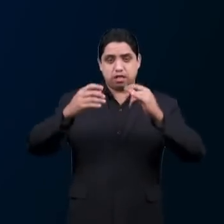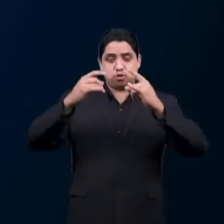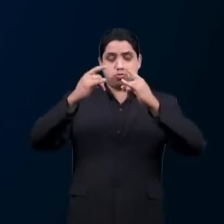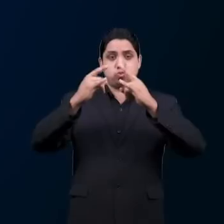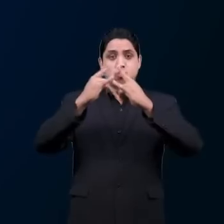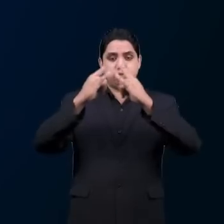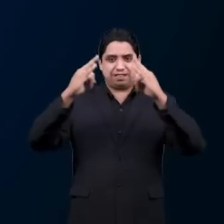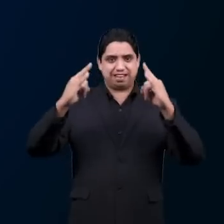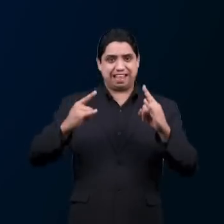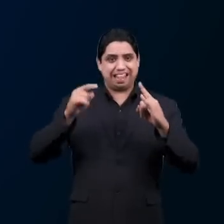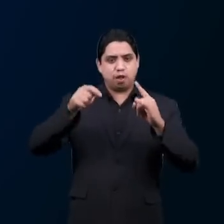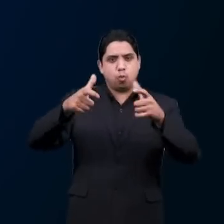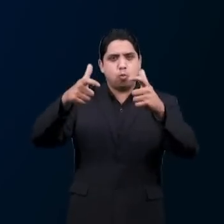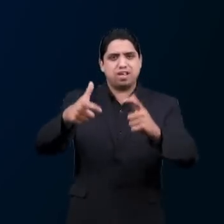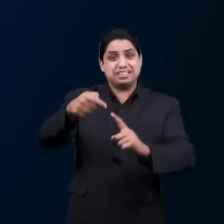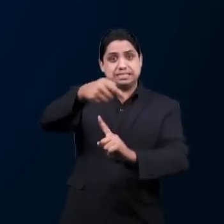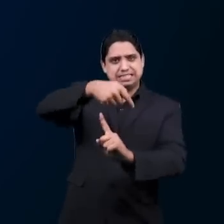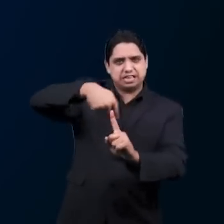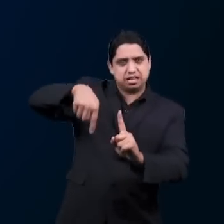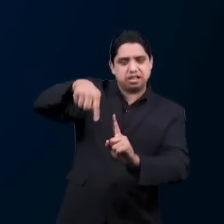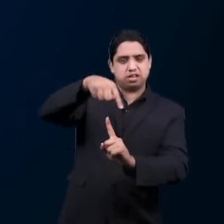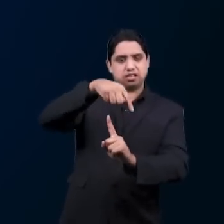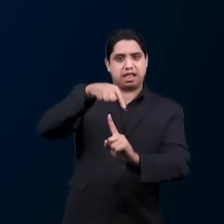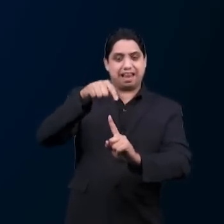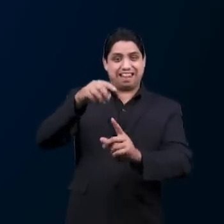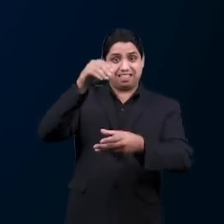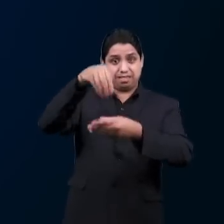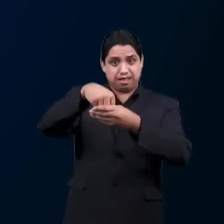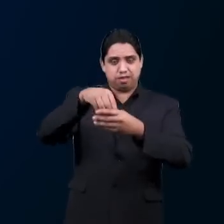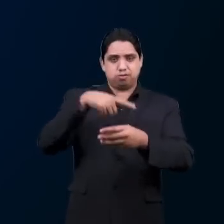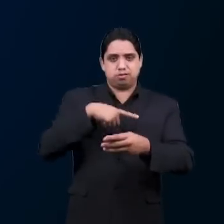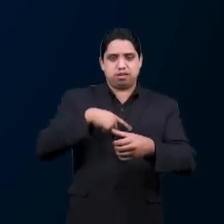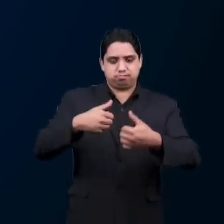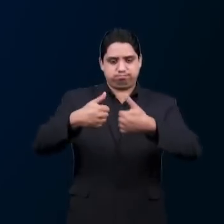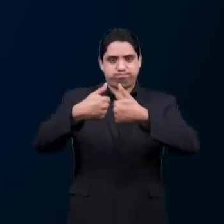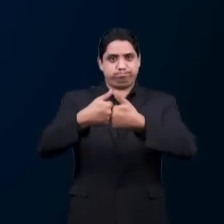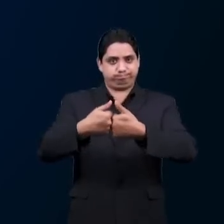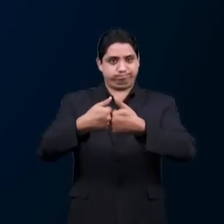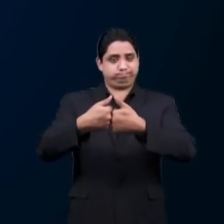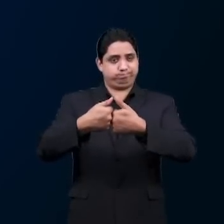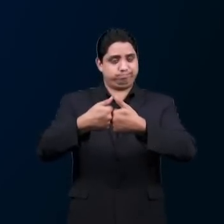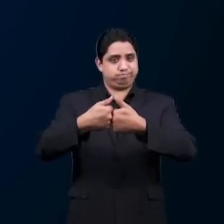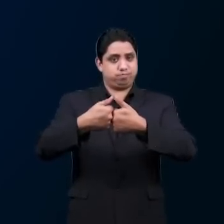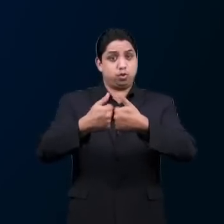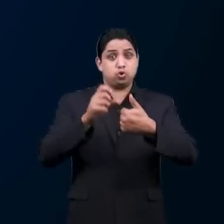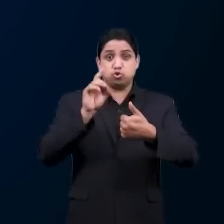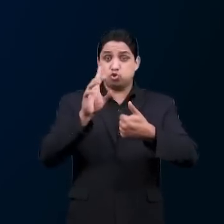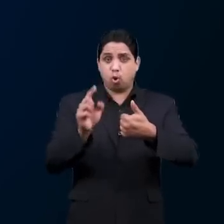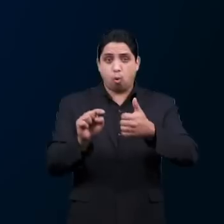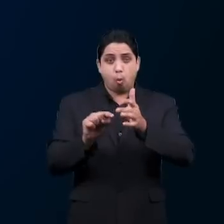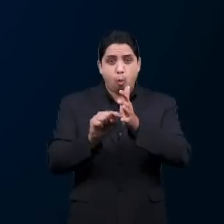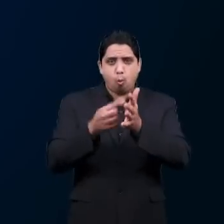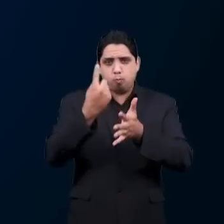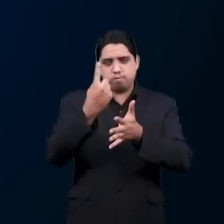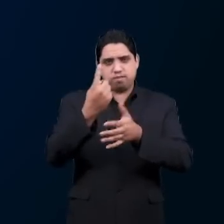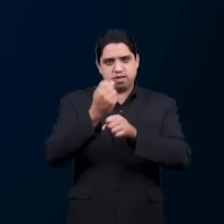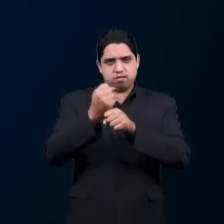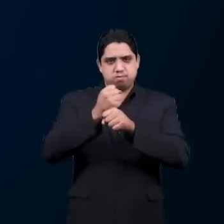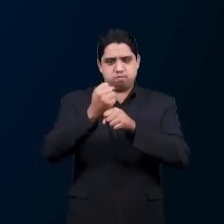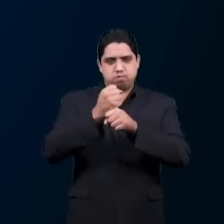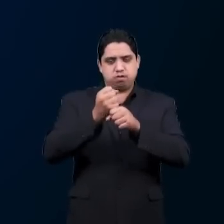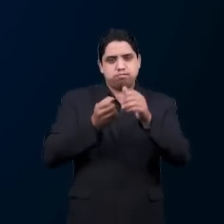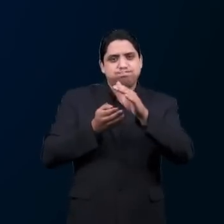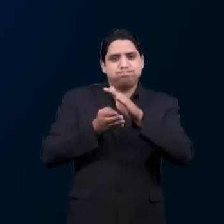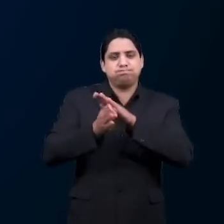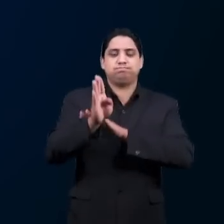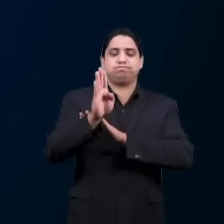nos Santos dos Santos, onde ficava a Arca da Aliança. Apenas uma vez ao ano, o